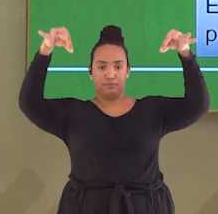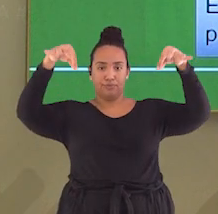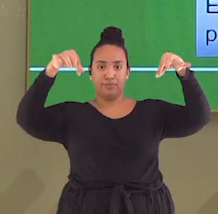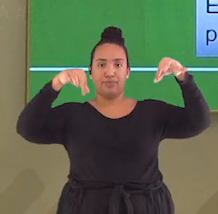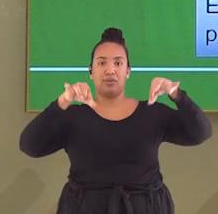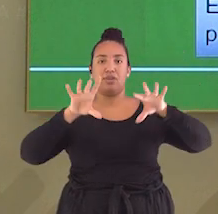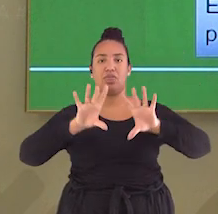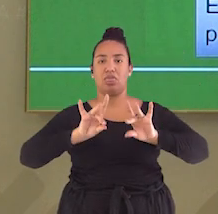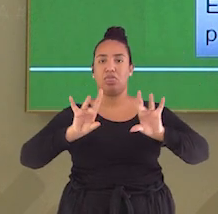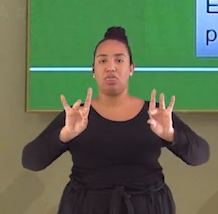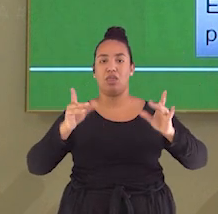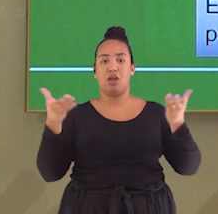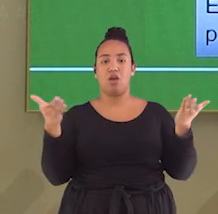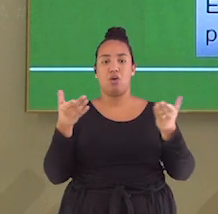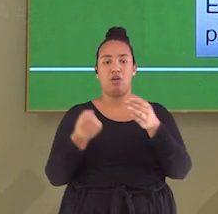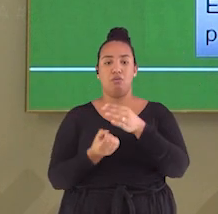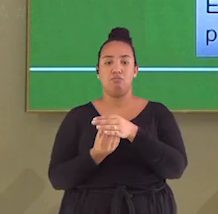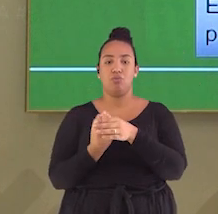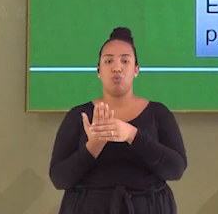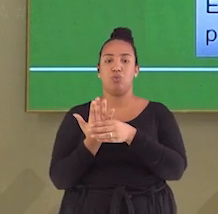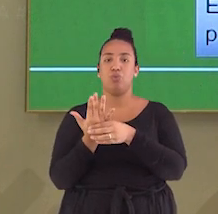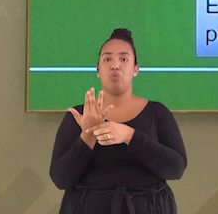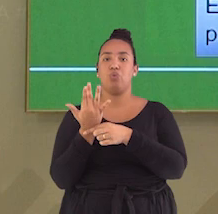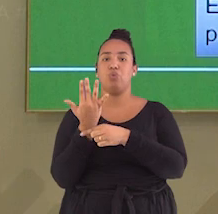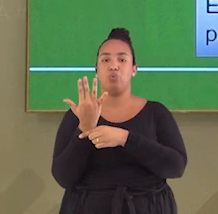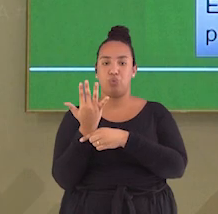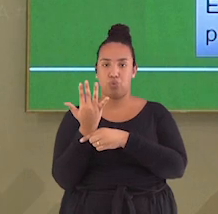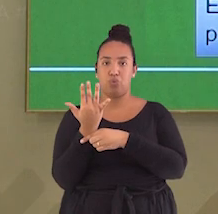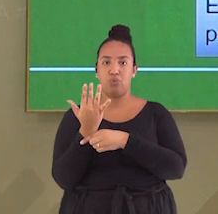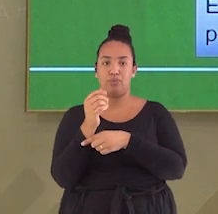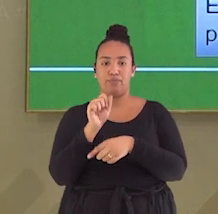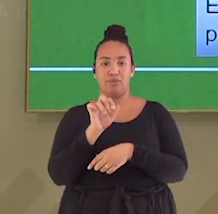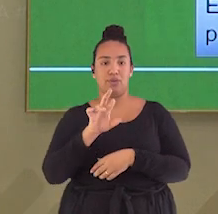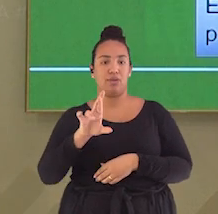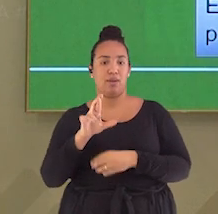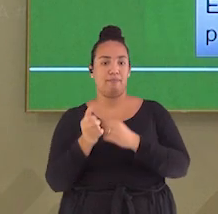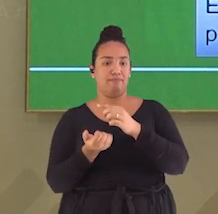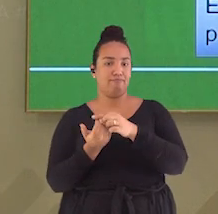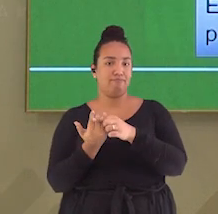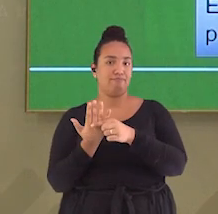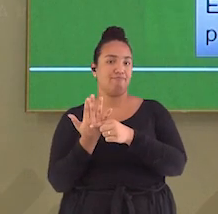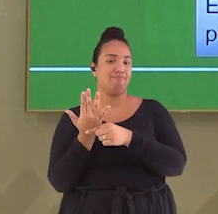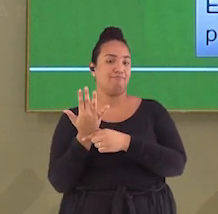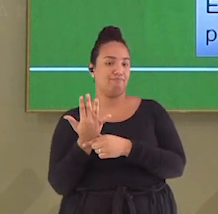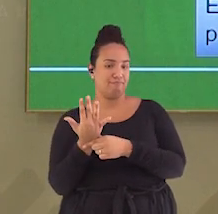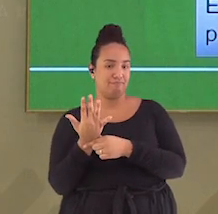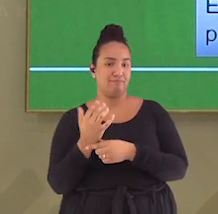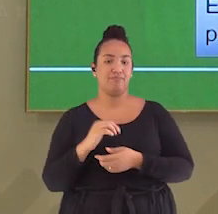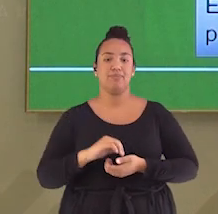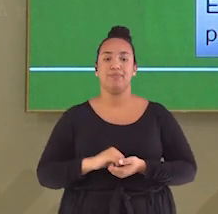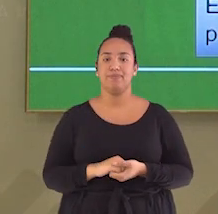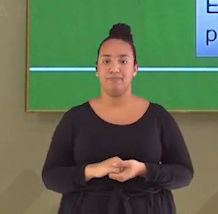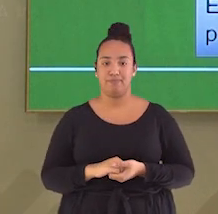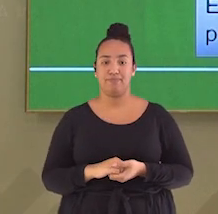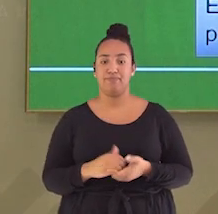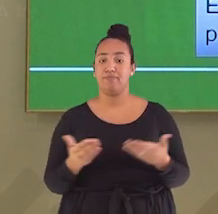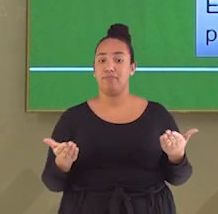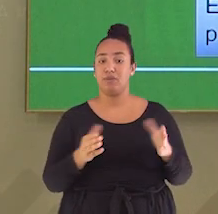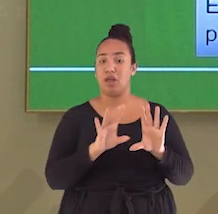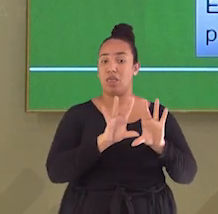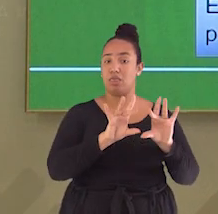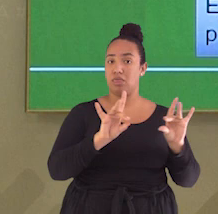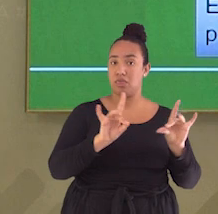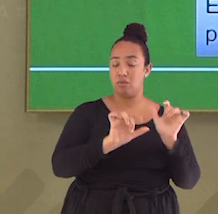vai evaporar esse líquido indo para o ar. Então, essa mudança de estado líquido